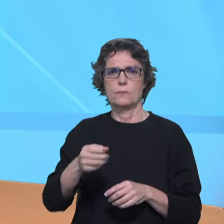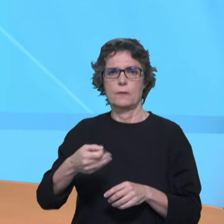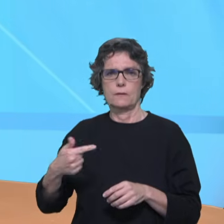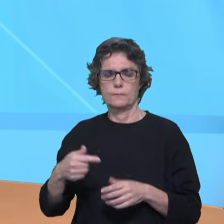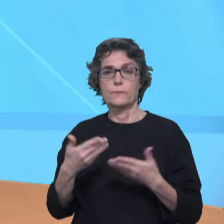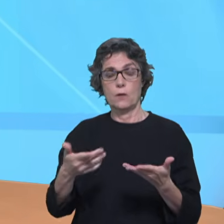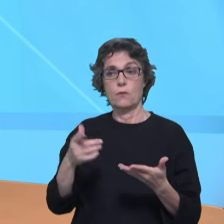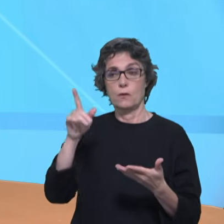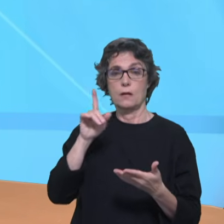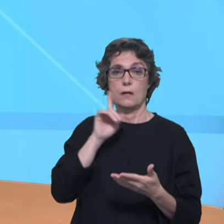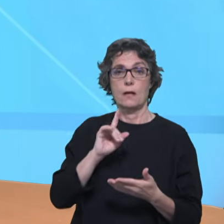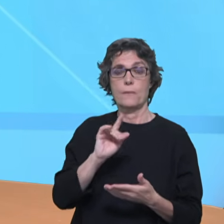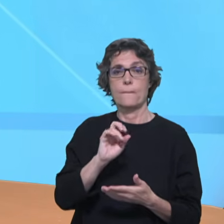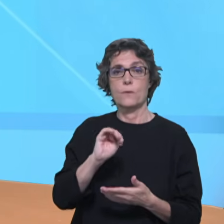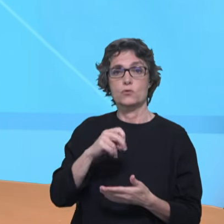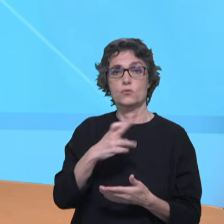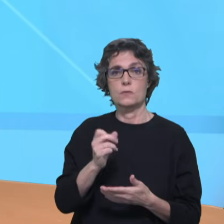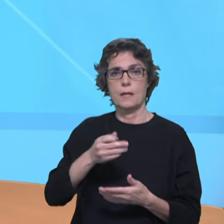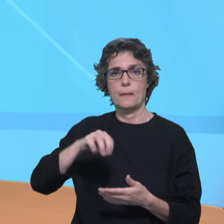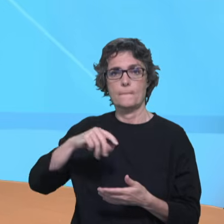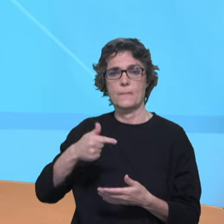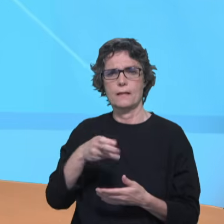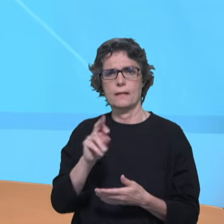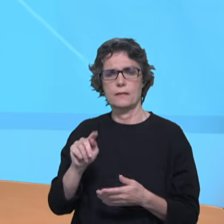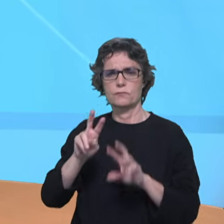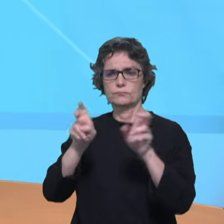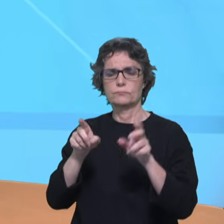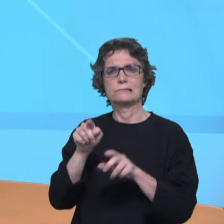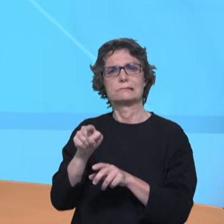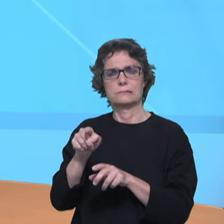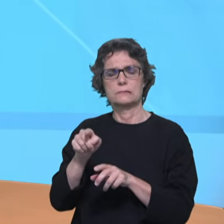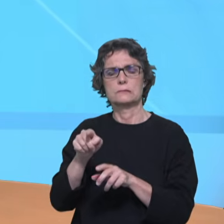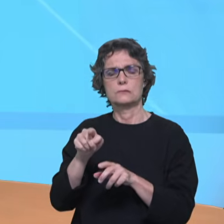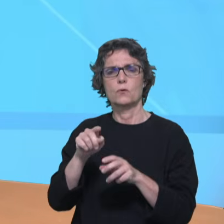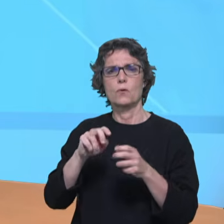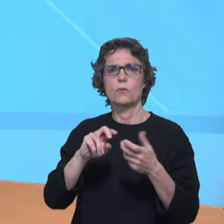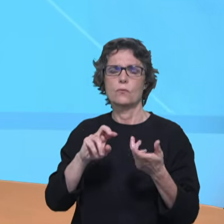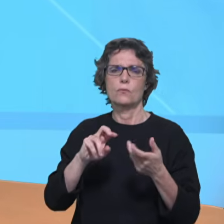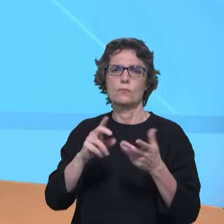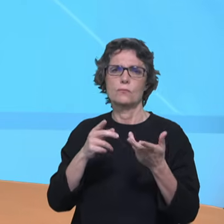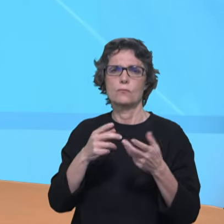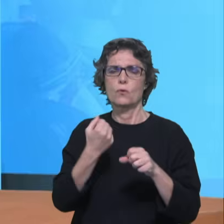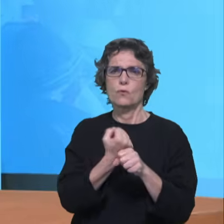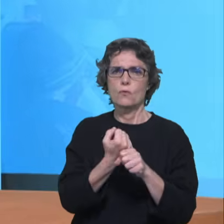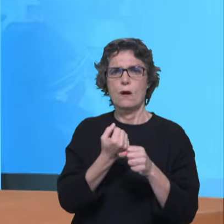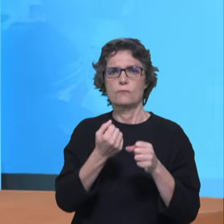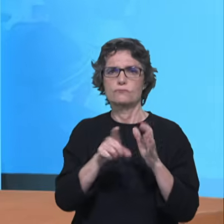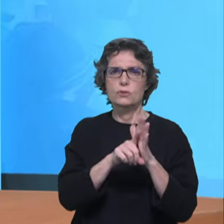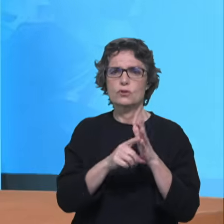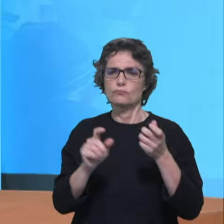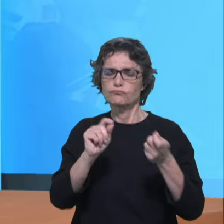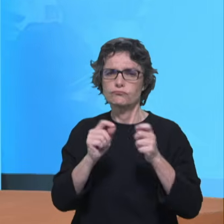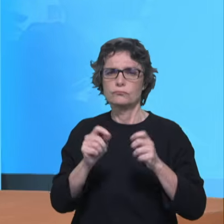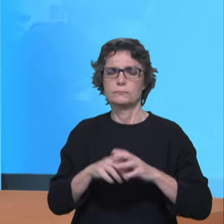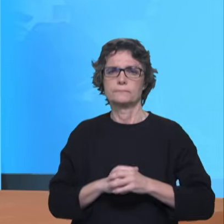Susana Madureira Martins, editora de Política da Renascença, sobre as negociações em torno da legislação laboral. Muito boa tarde. Boa tarde. Obrigado, Susana, por